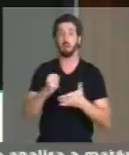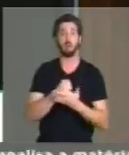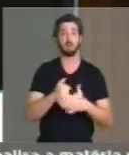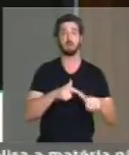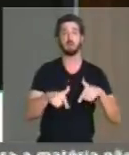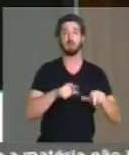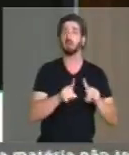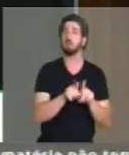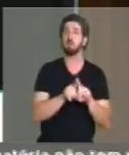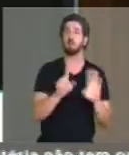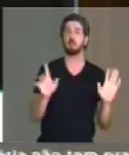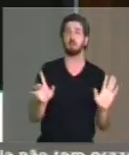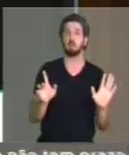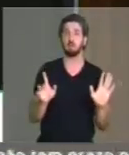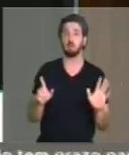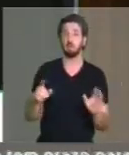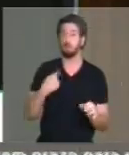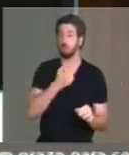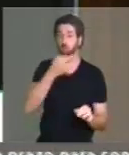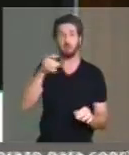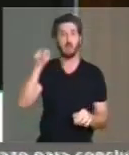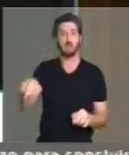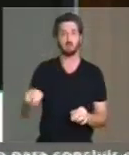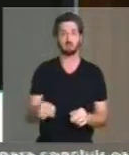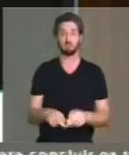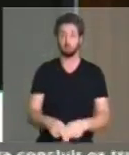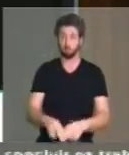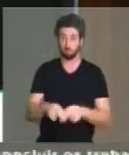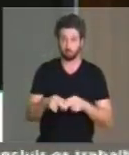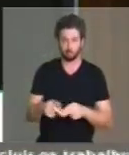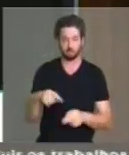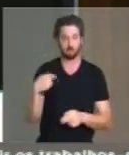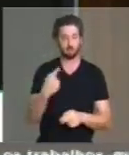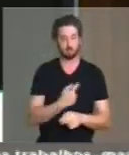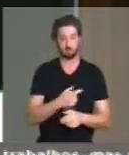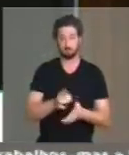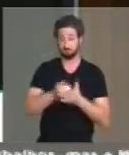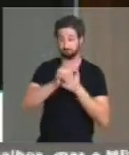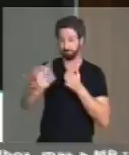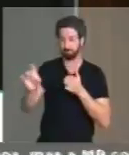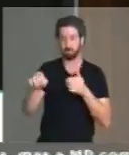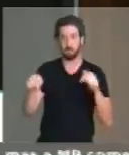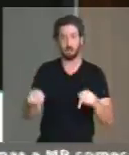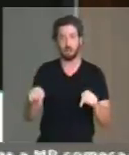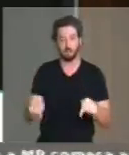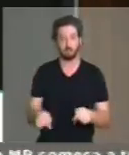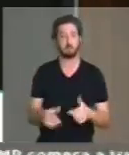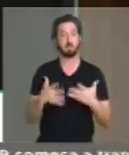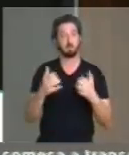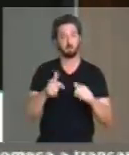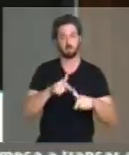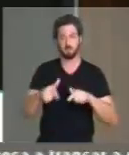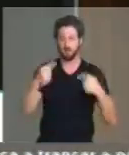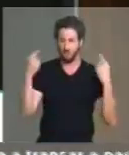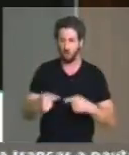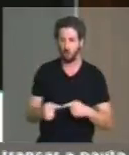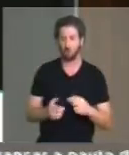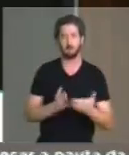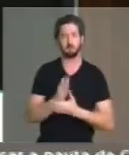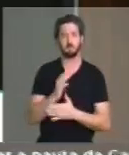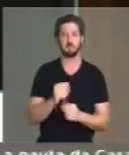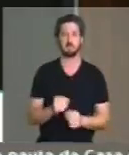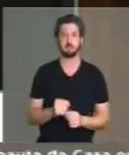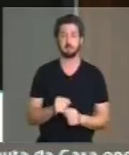emprego. Essa é a nossa posição. Portanto, nós vamos rejeitar hoje aqui, vamos trabalhar contra a